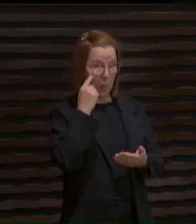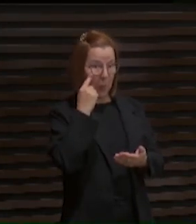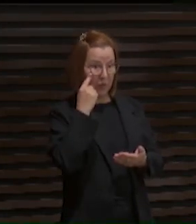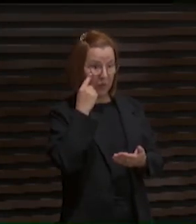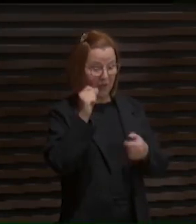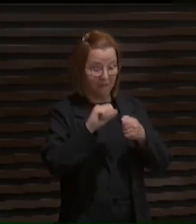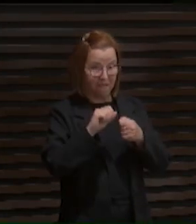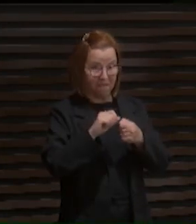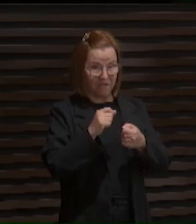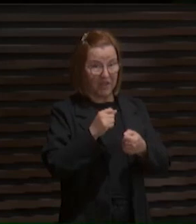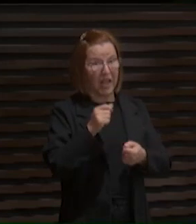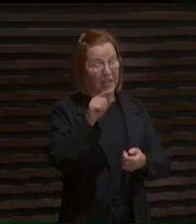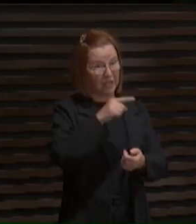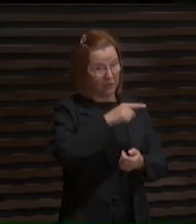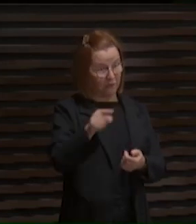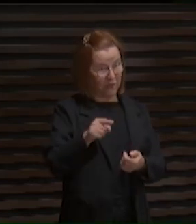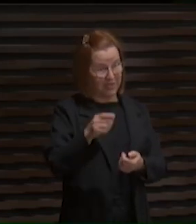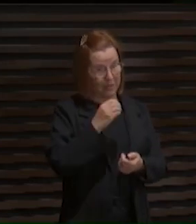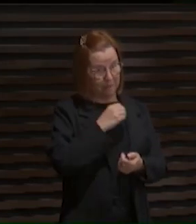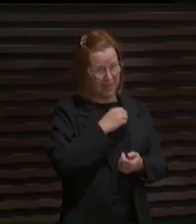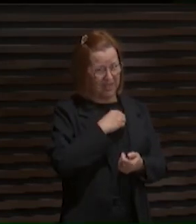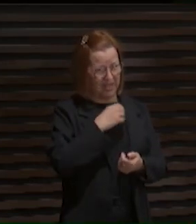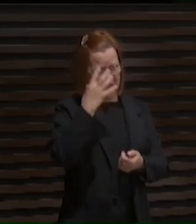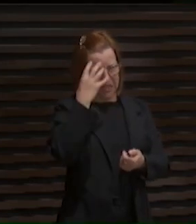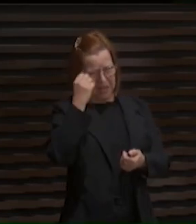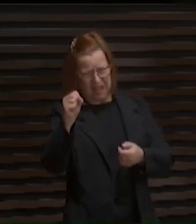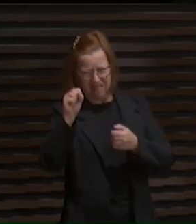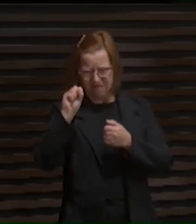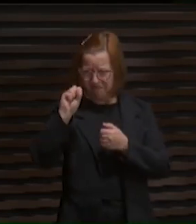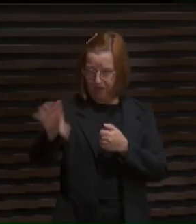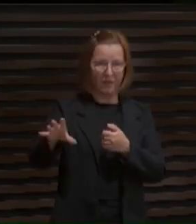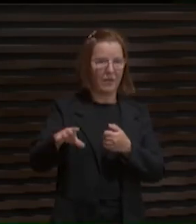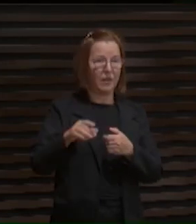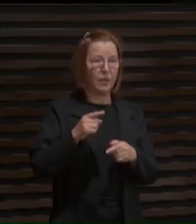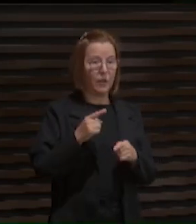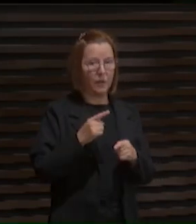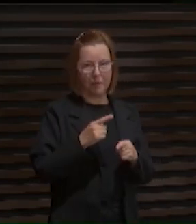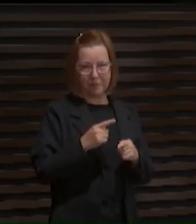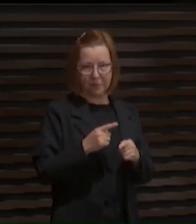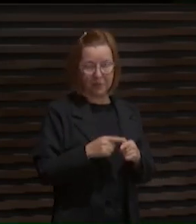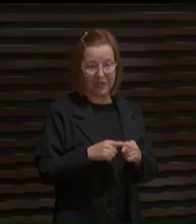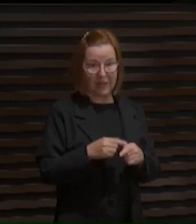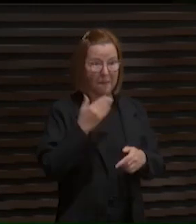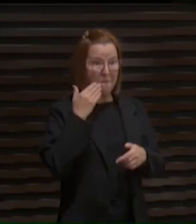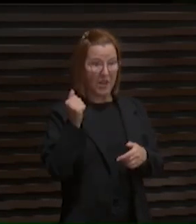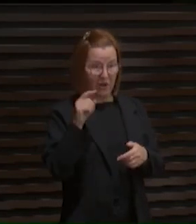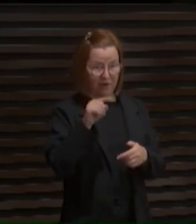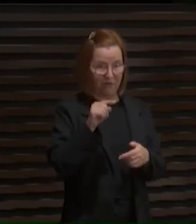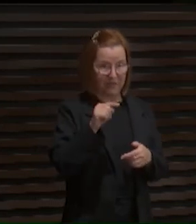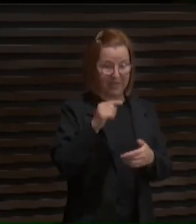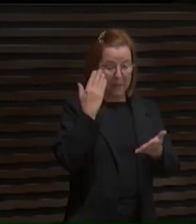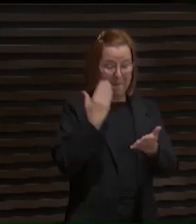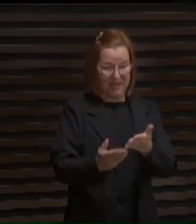a tropeçar, arranque-o e jogue-o fora, pois é preferível você perder uma parte do